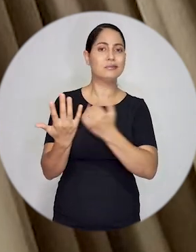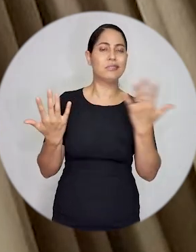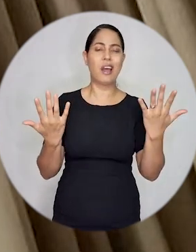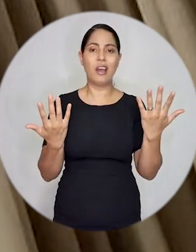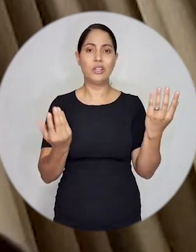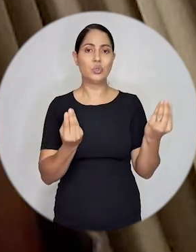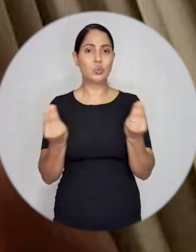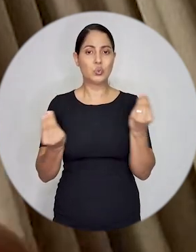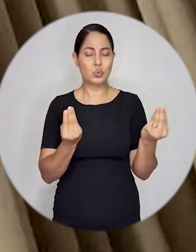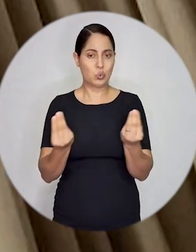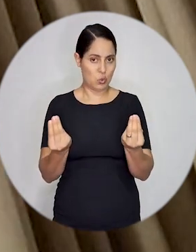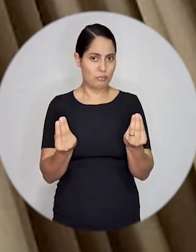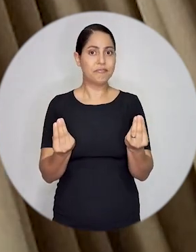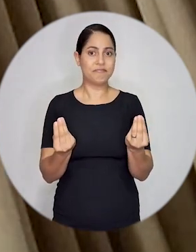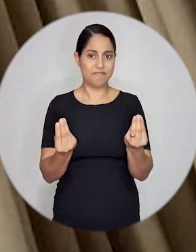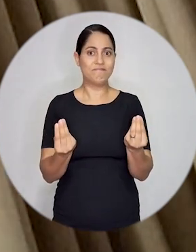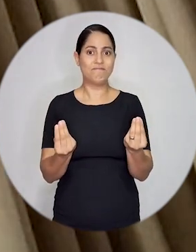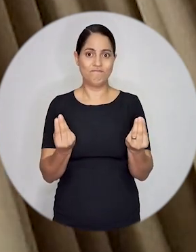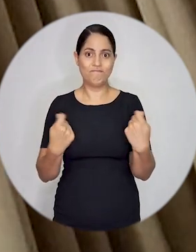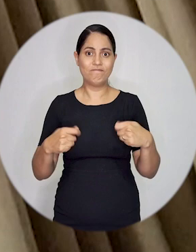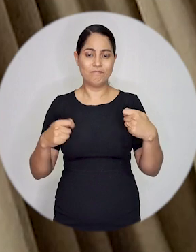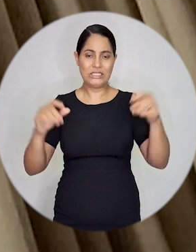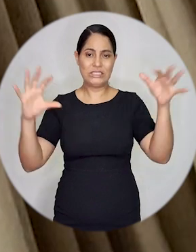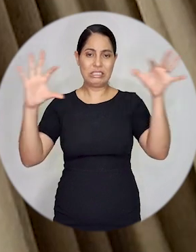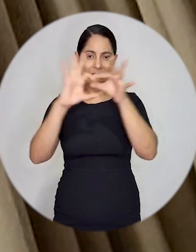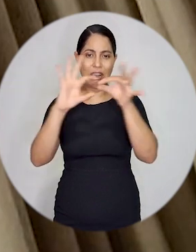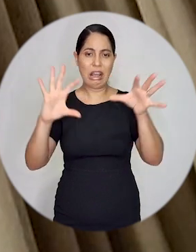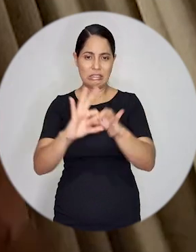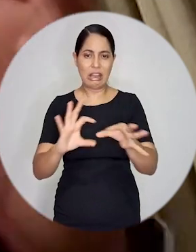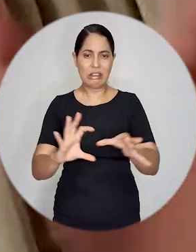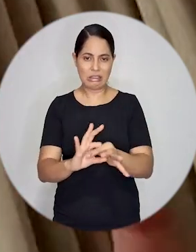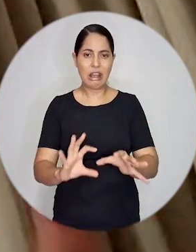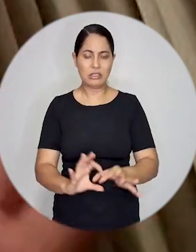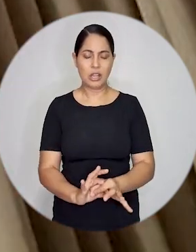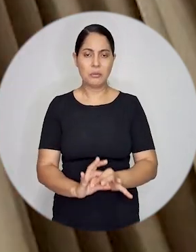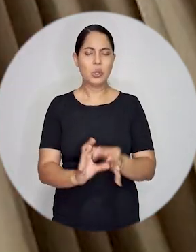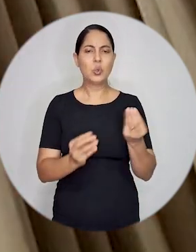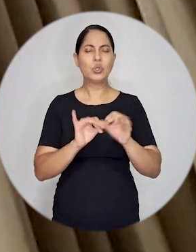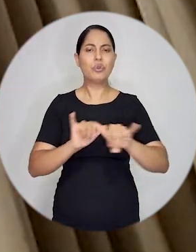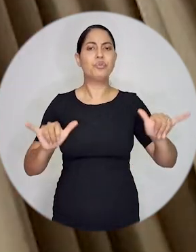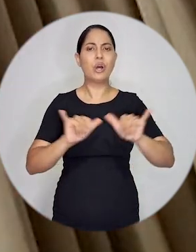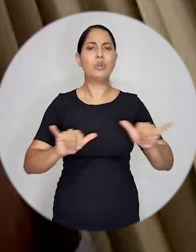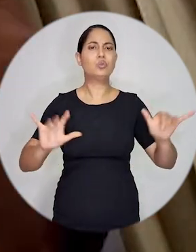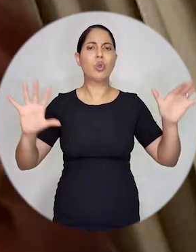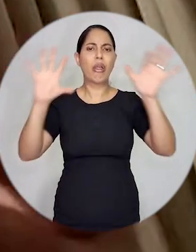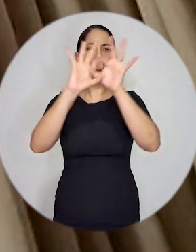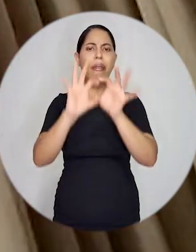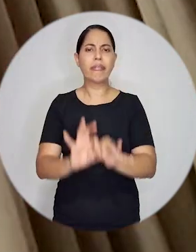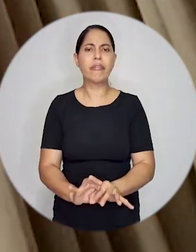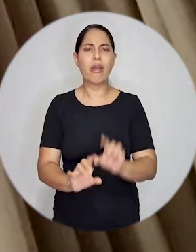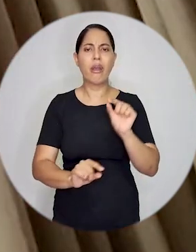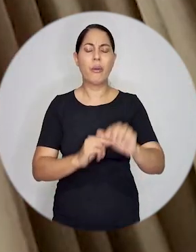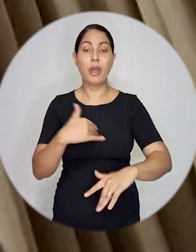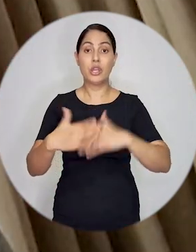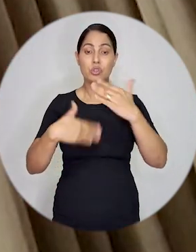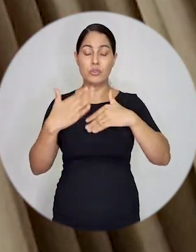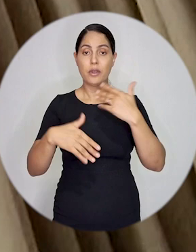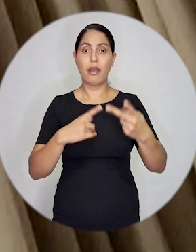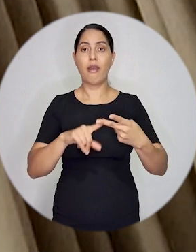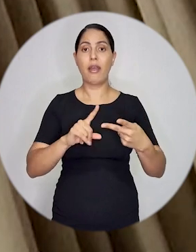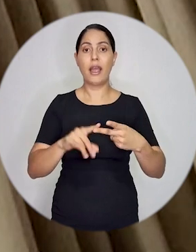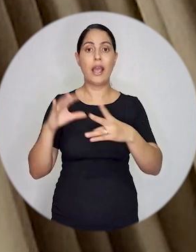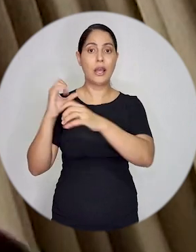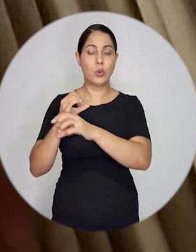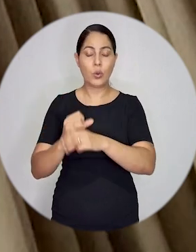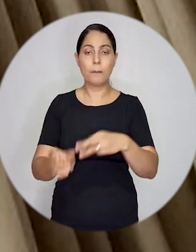várias correntes que devem sempre estar aliadas. Quando eu digo correntes, eu estou me referindo a correntes de desenvolvimento,